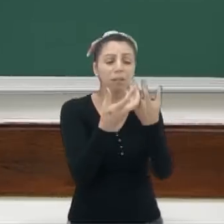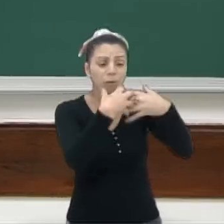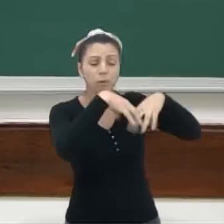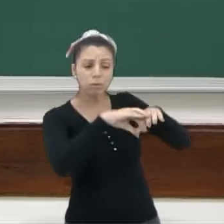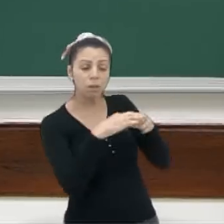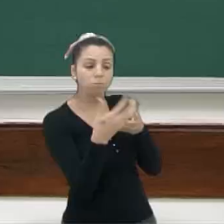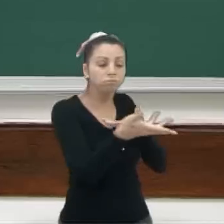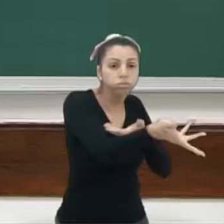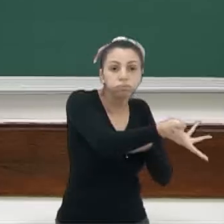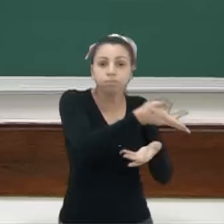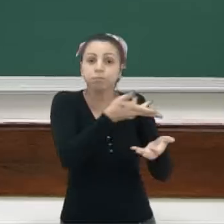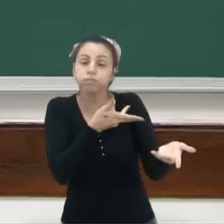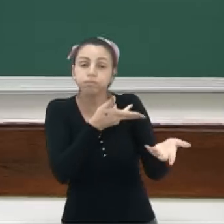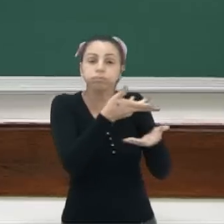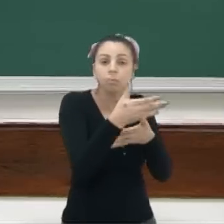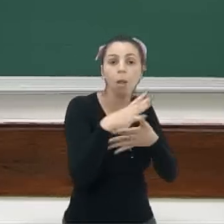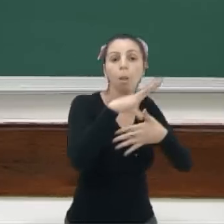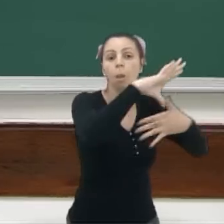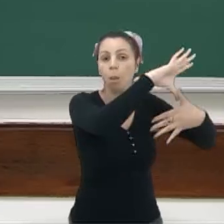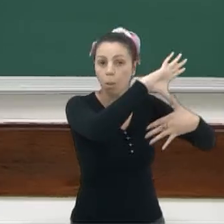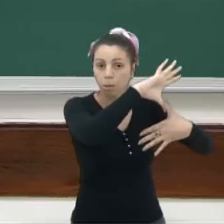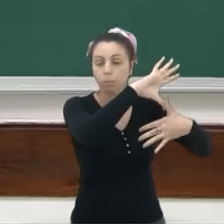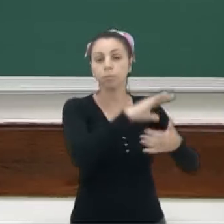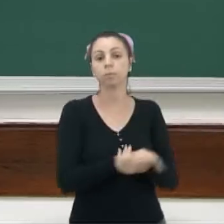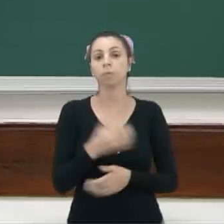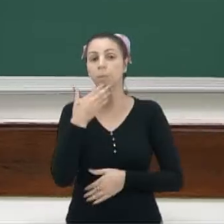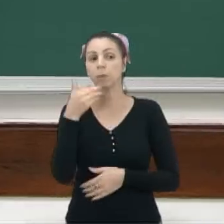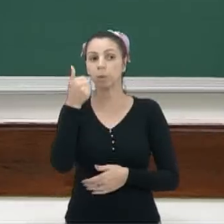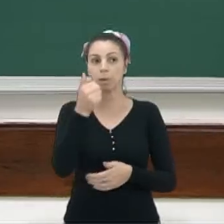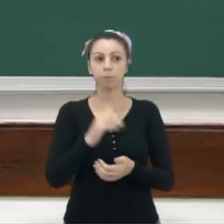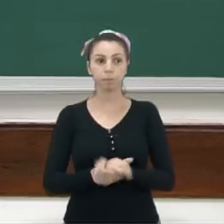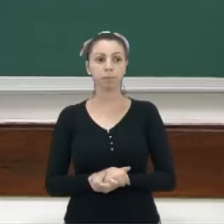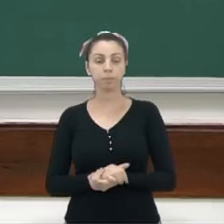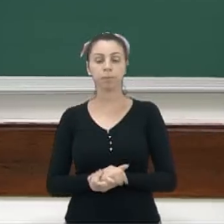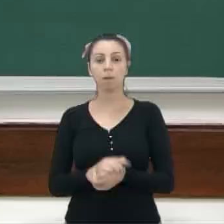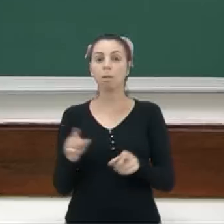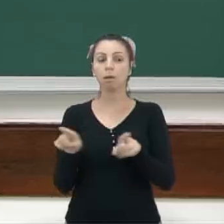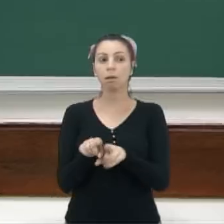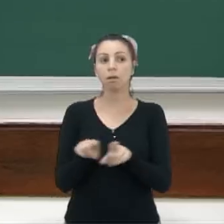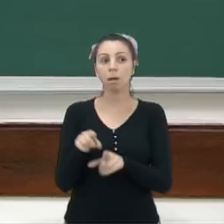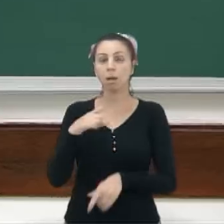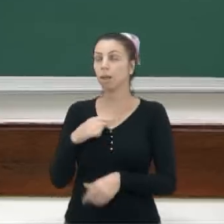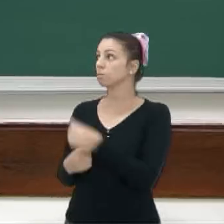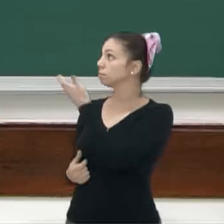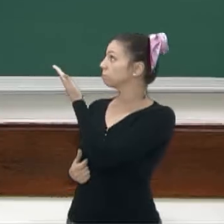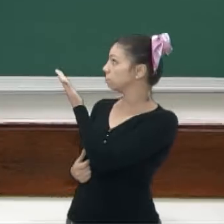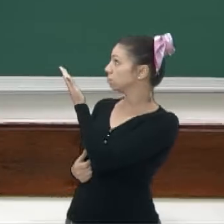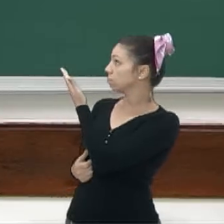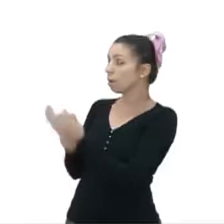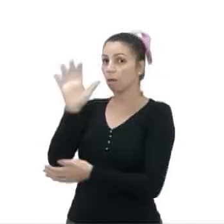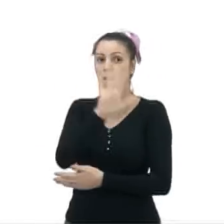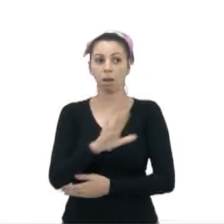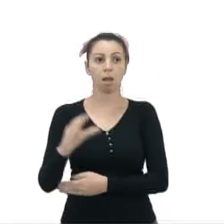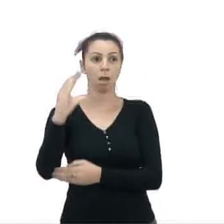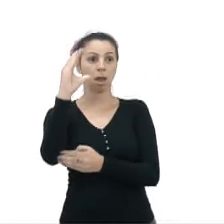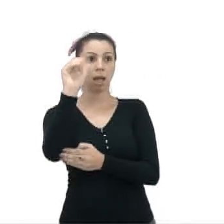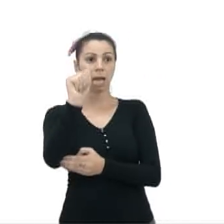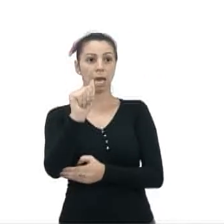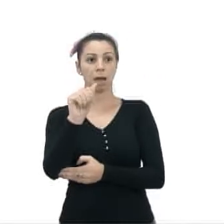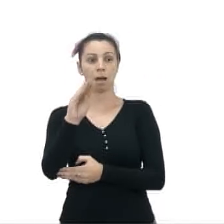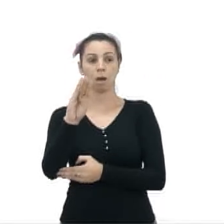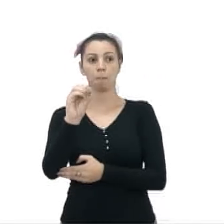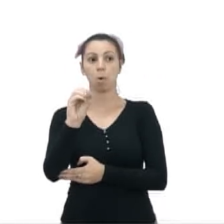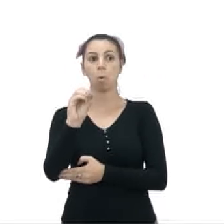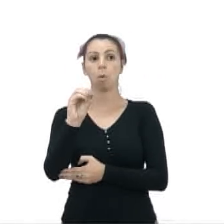interação? Então hoje a gente vai entender um pouco melhor. Daí aqui a gente tem uma imagem do Cabo da Boa